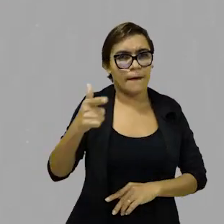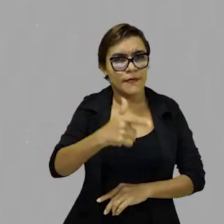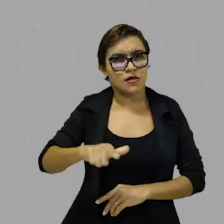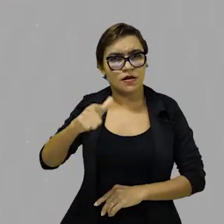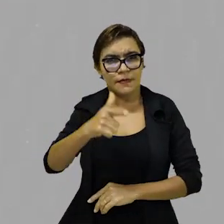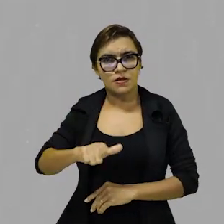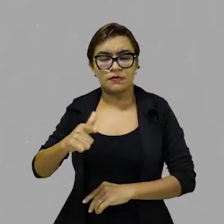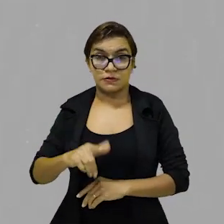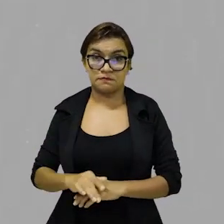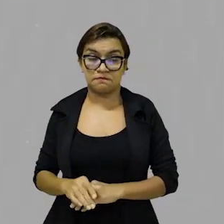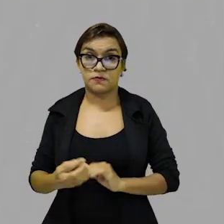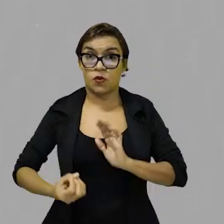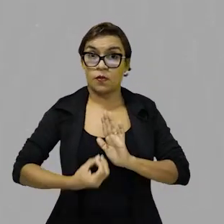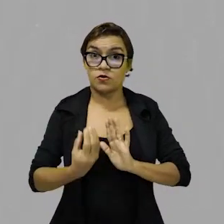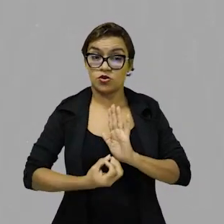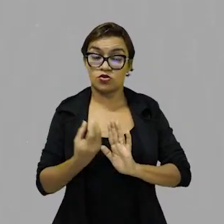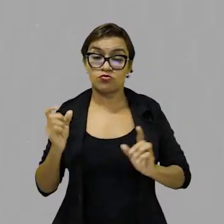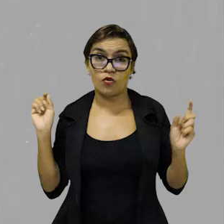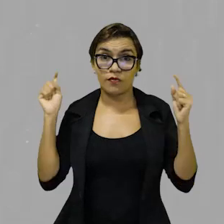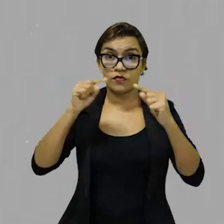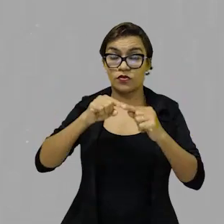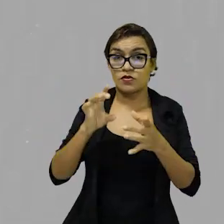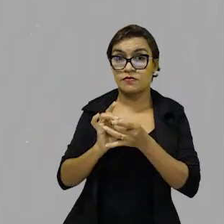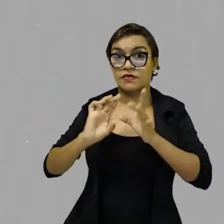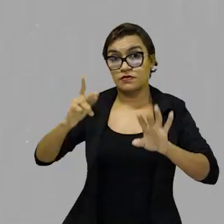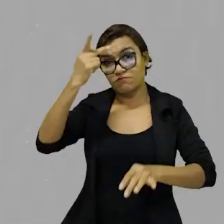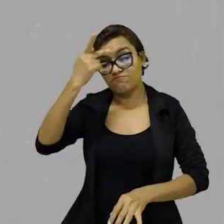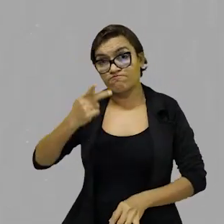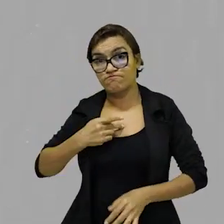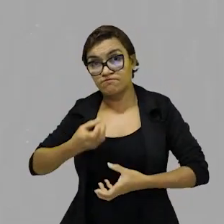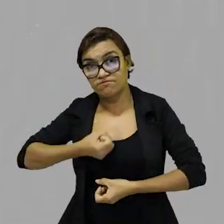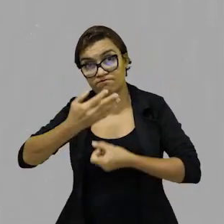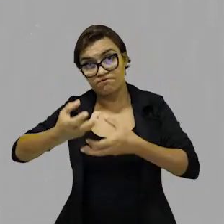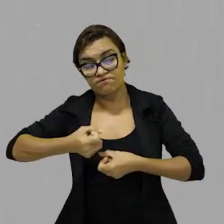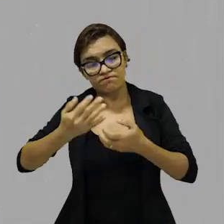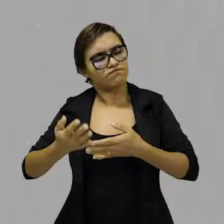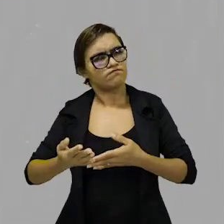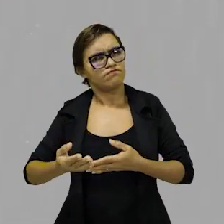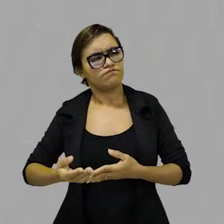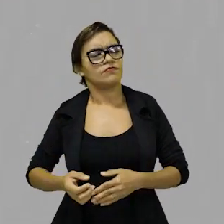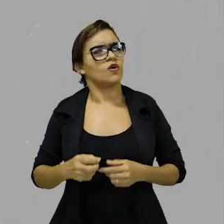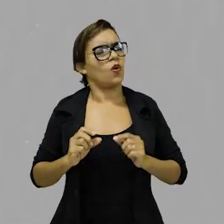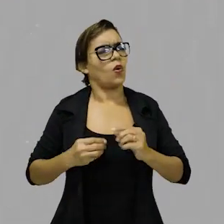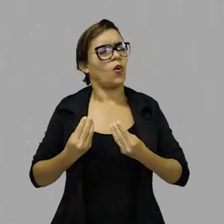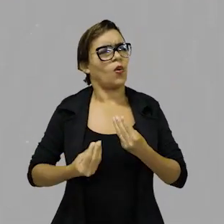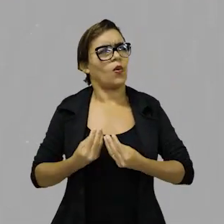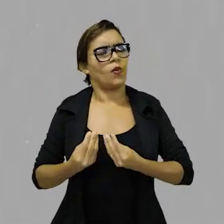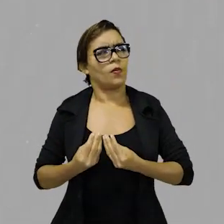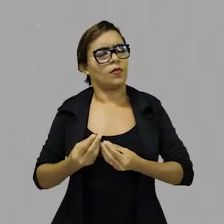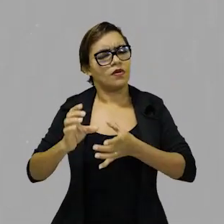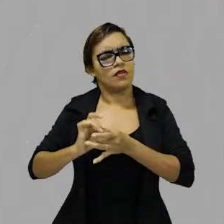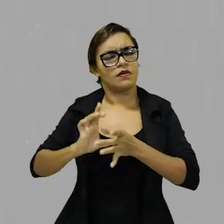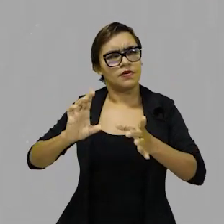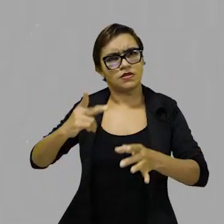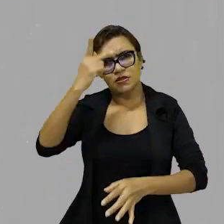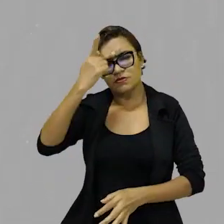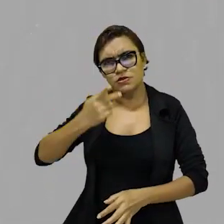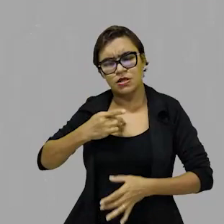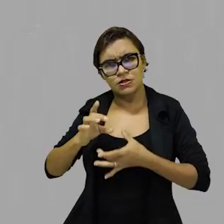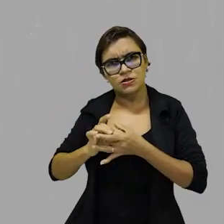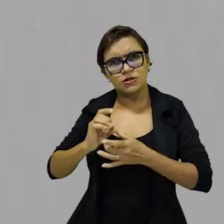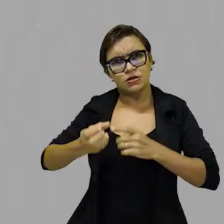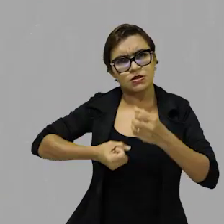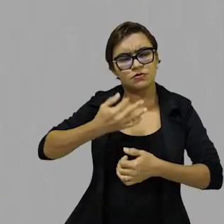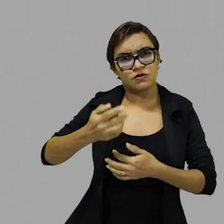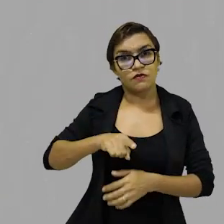O objetivo dos expressionistas, uma liberdade individual de se expressar. Espera aí. Uma liberdade individual de se expressar. É o